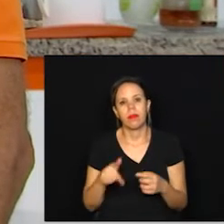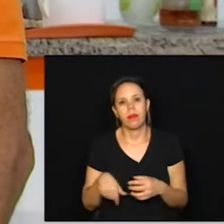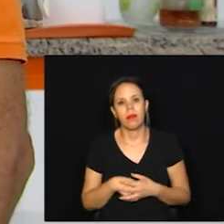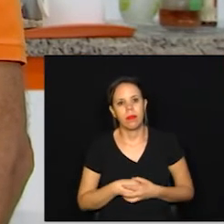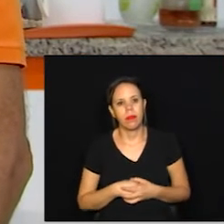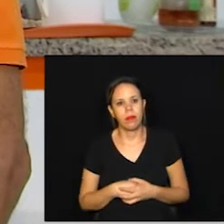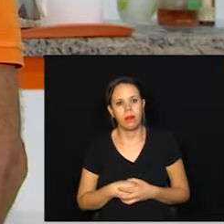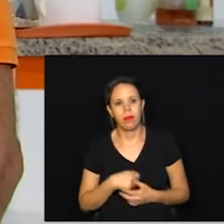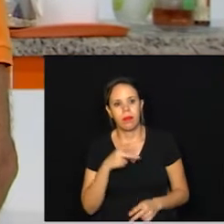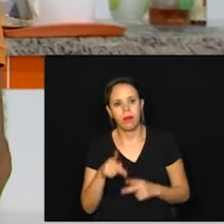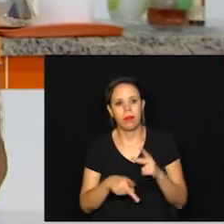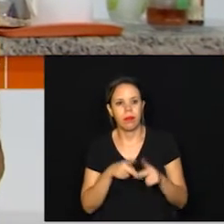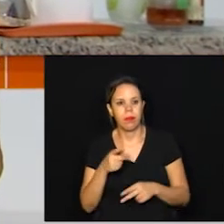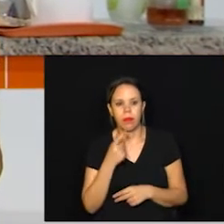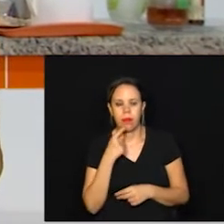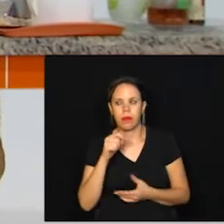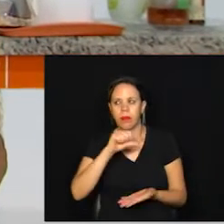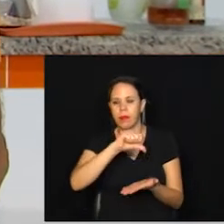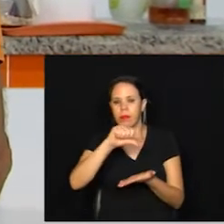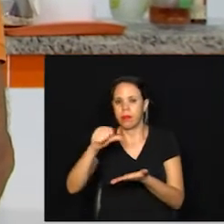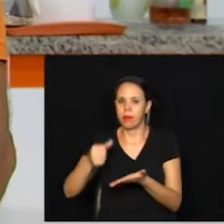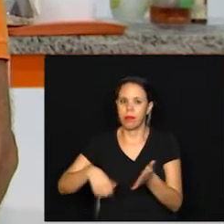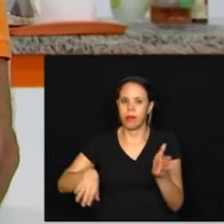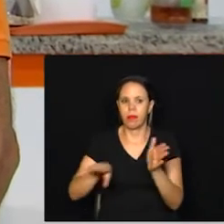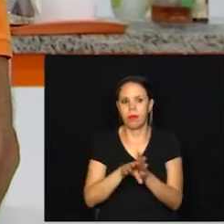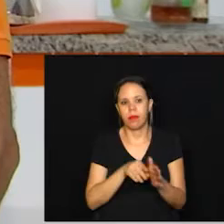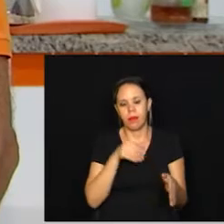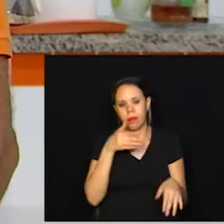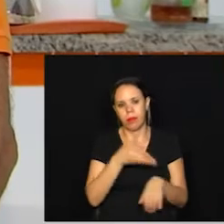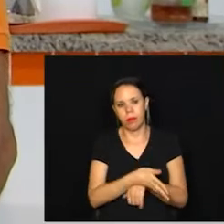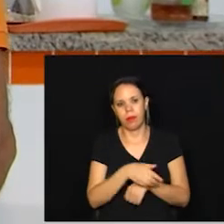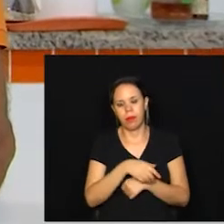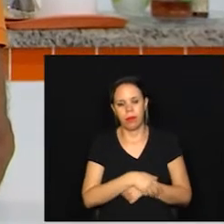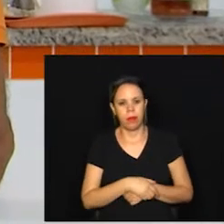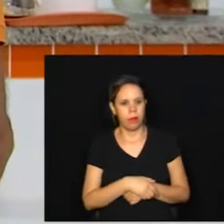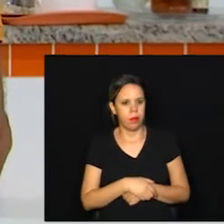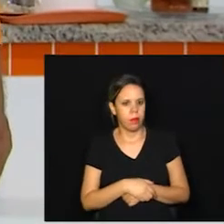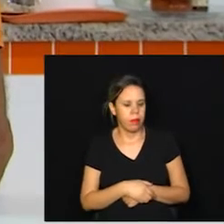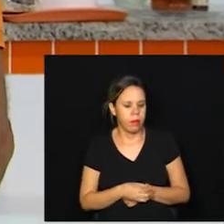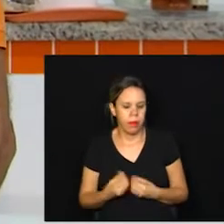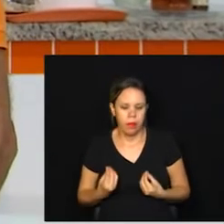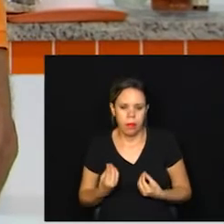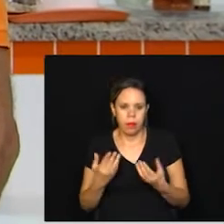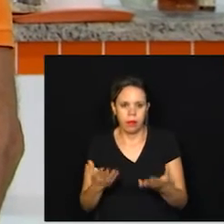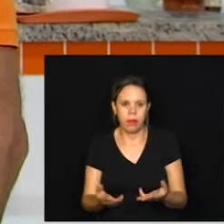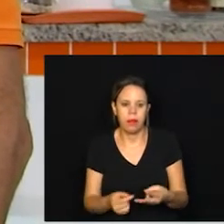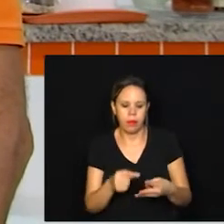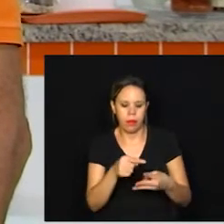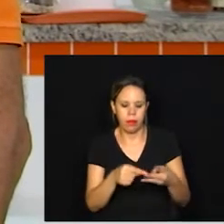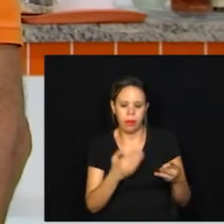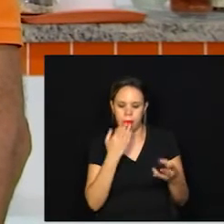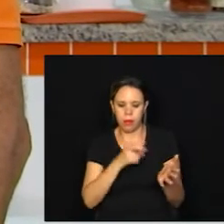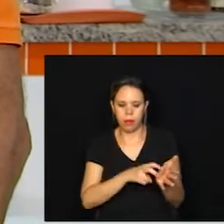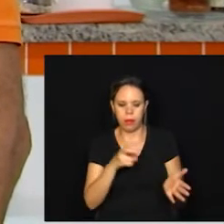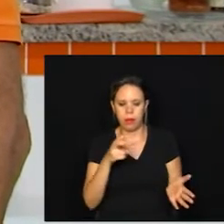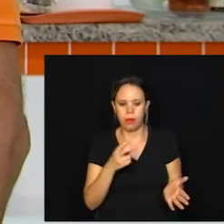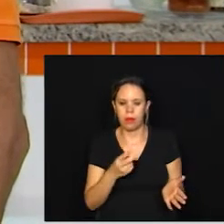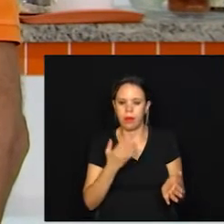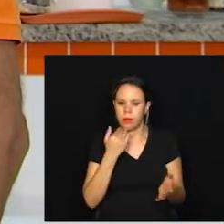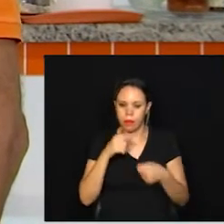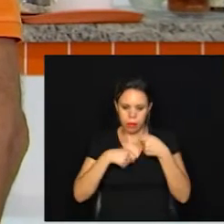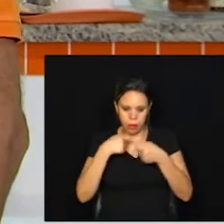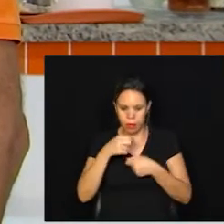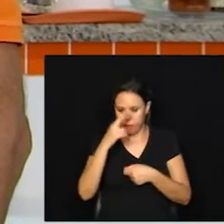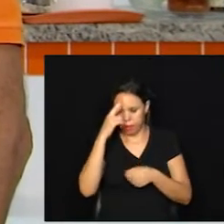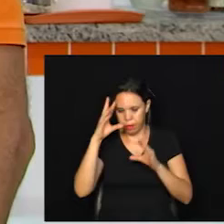à população de Campinas e região. Então, esse foi o aumento. Nós estamos servindo as três refeições, café da manhã, almoço e jantar,